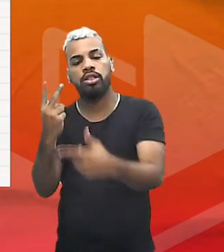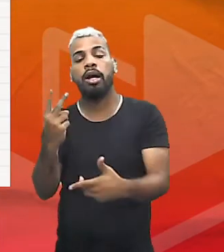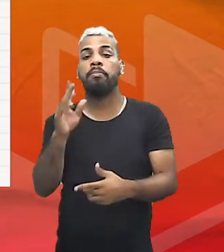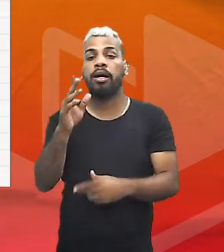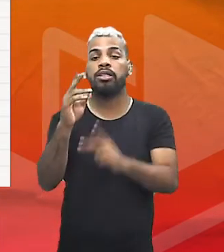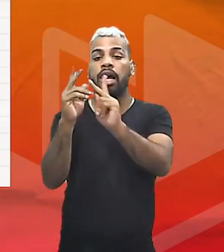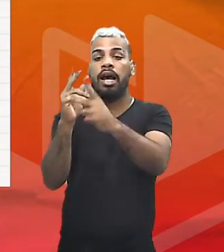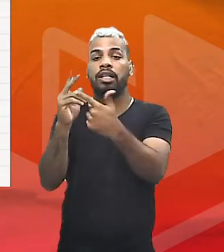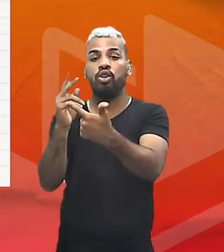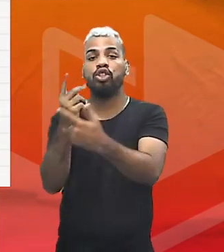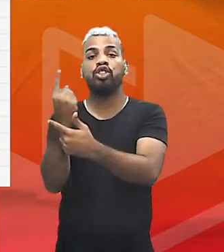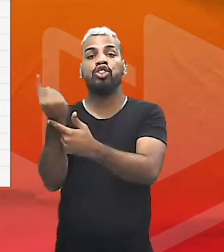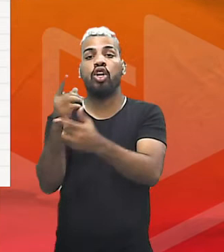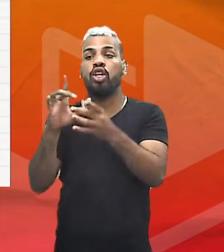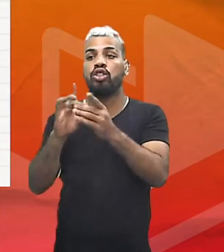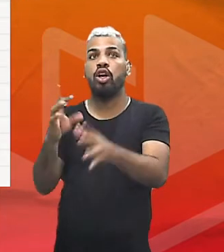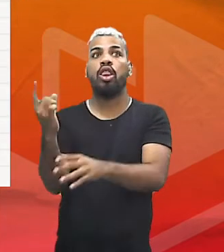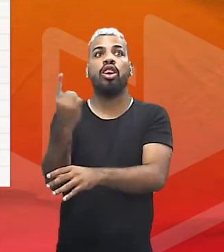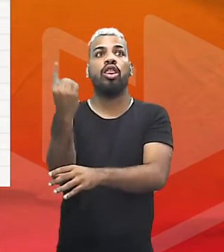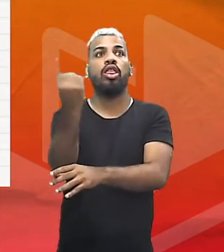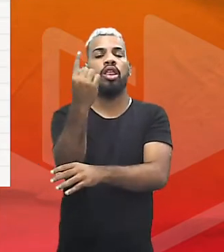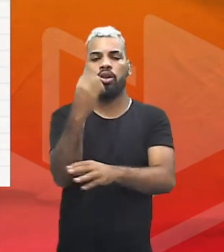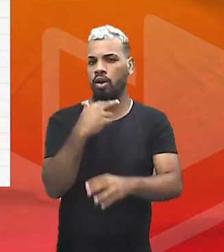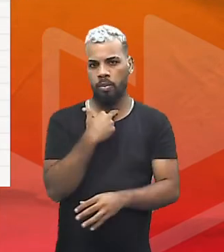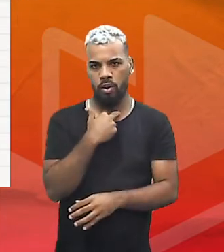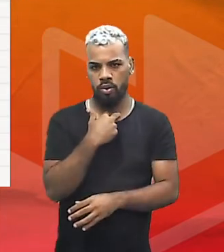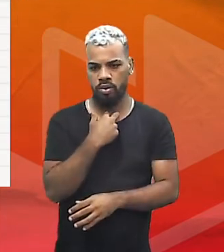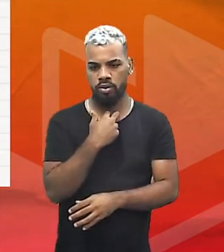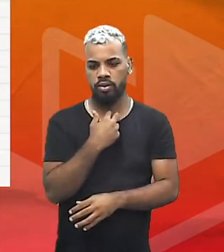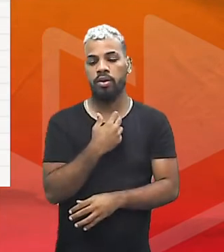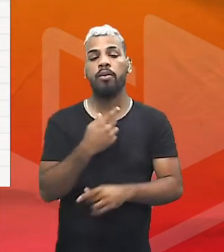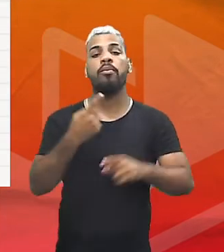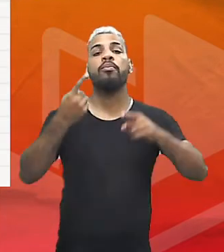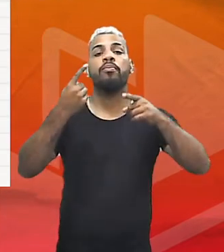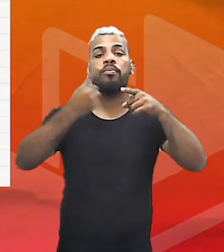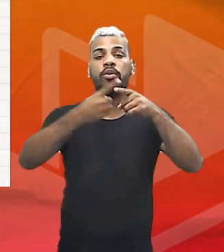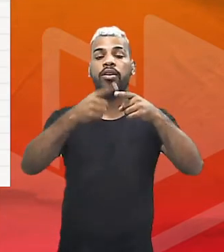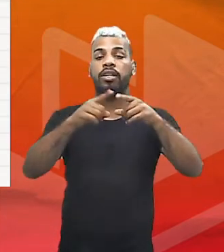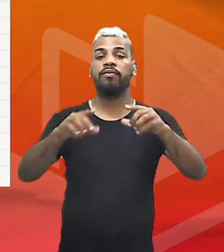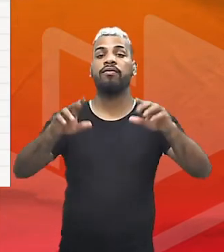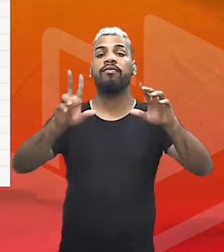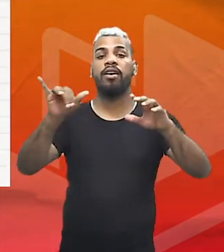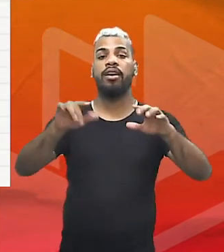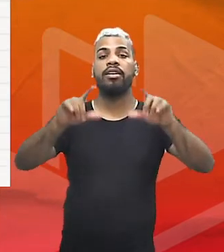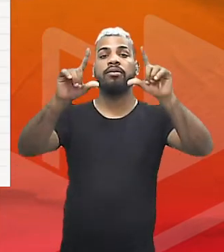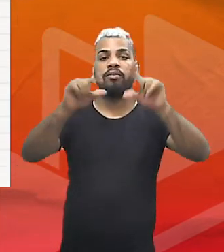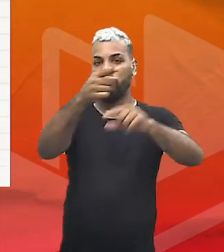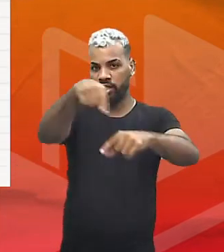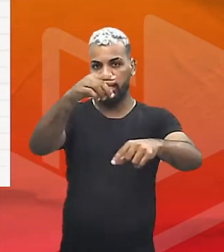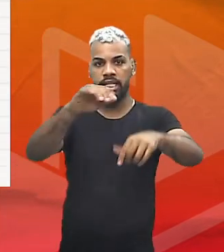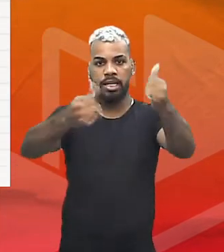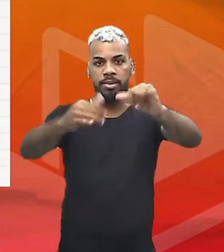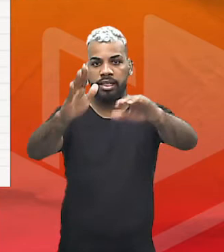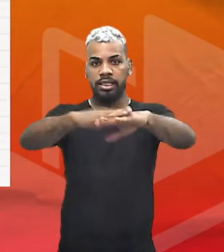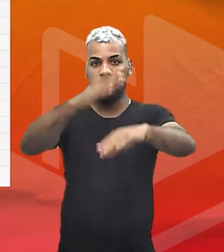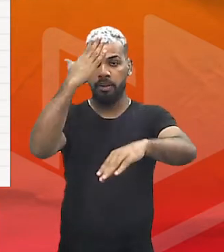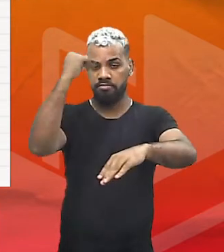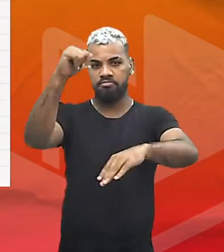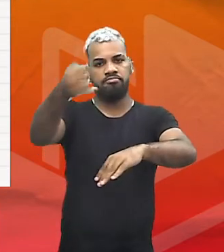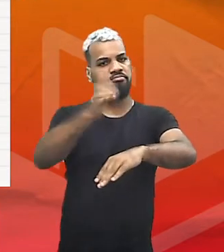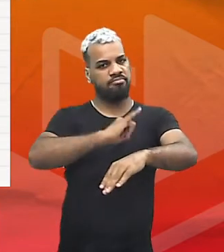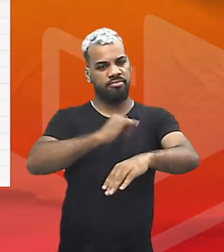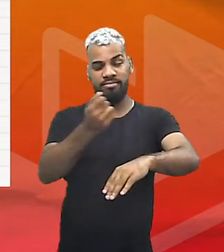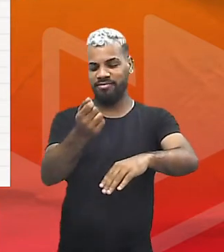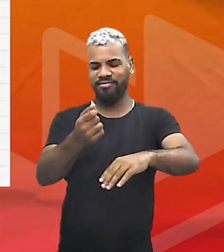podem ficar soltos porque senão eles abaixam o PH do Meio vocês sabem mais química do que eu e abaixando o PH do meio